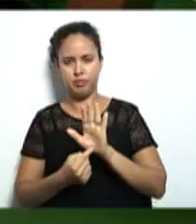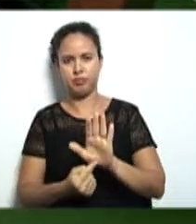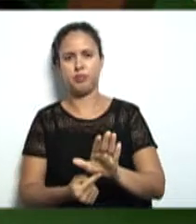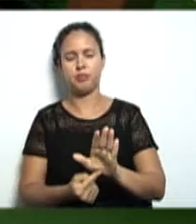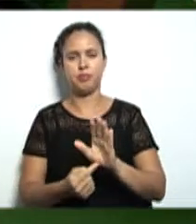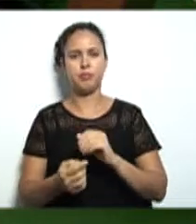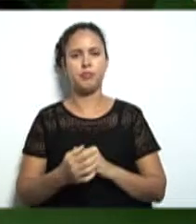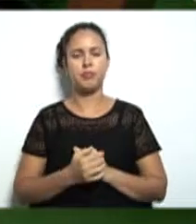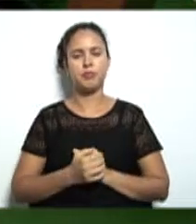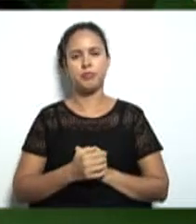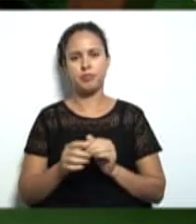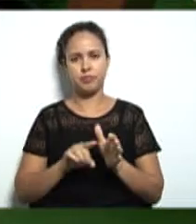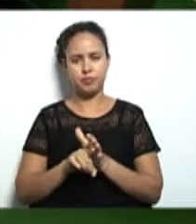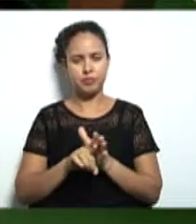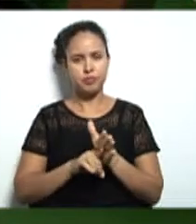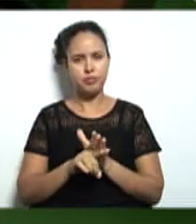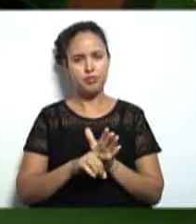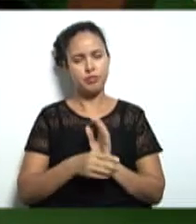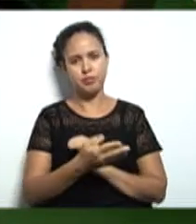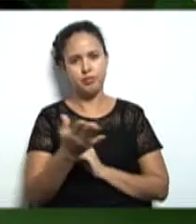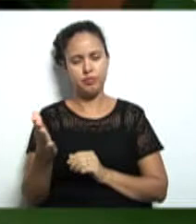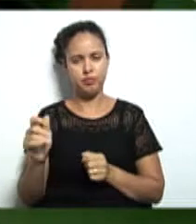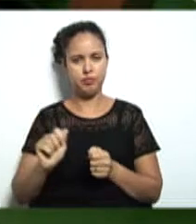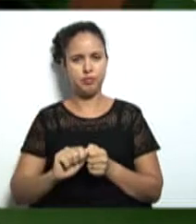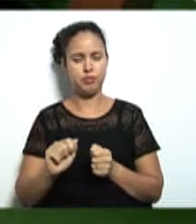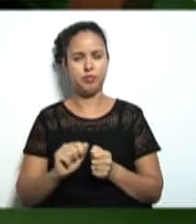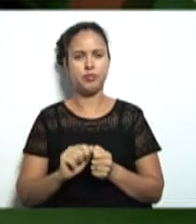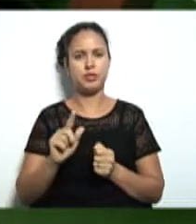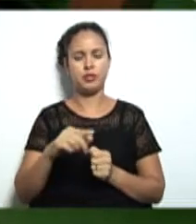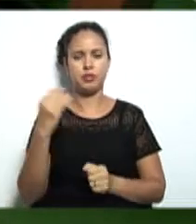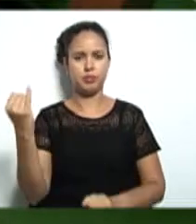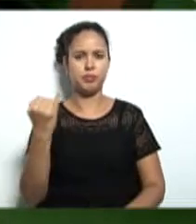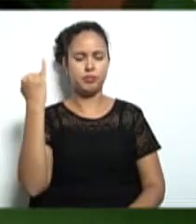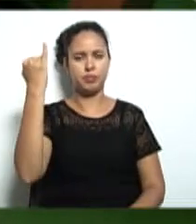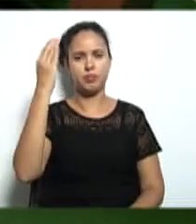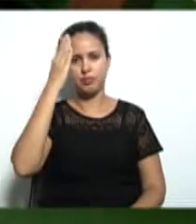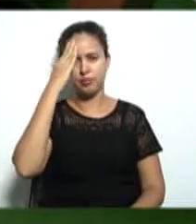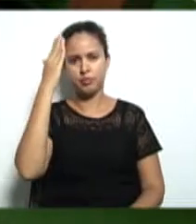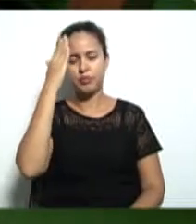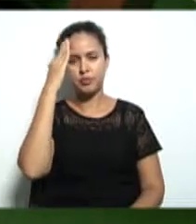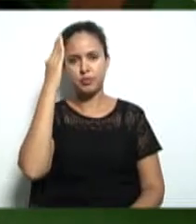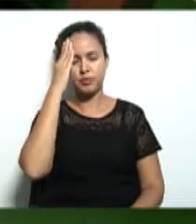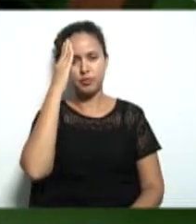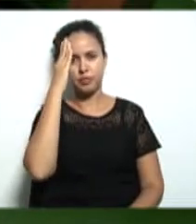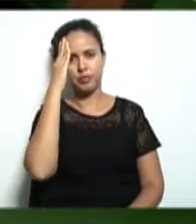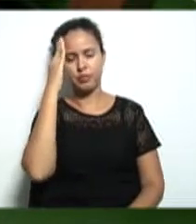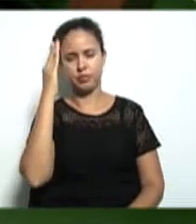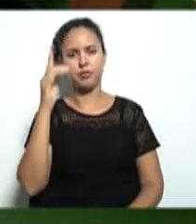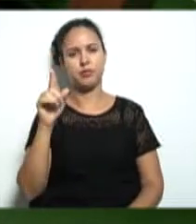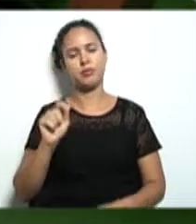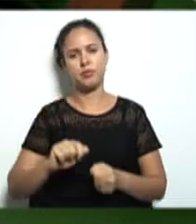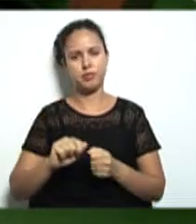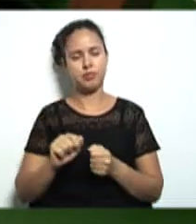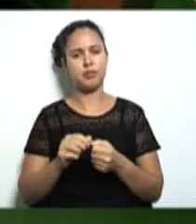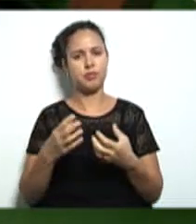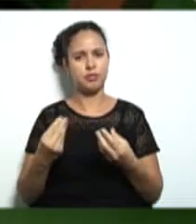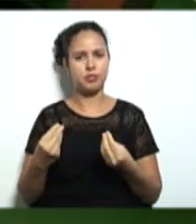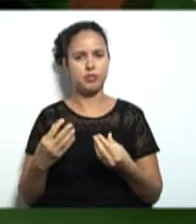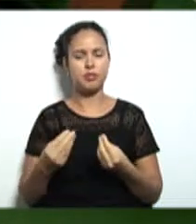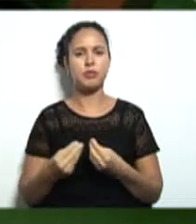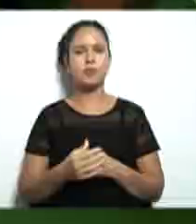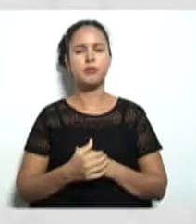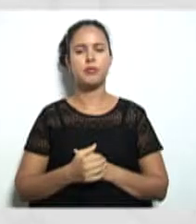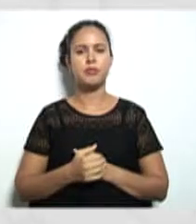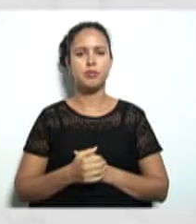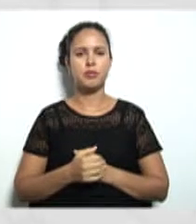divulga. da pesquisa que vocês realizaram, que é muito importante. A gente sabe que eles estão fazendo bastante coisa, né? Essa foi a